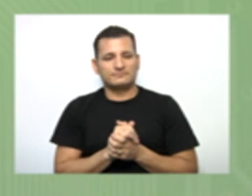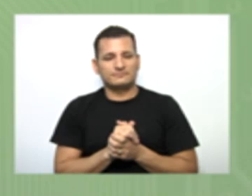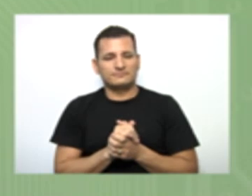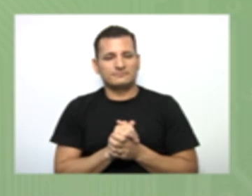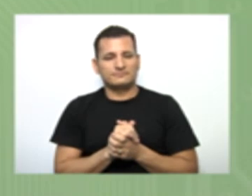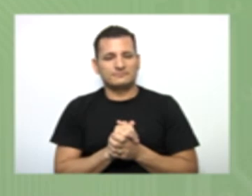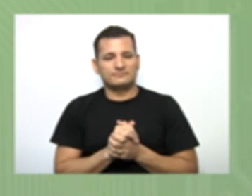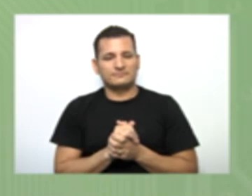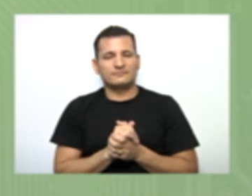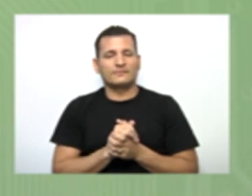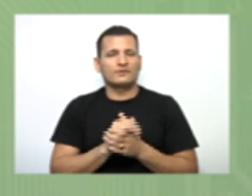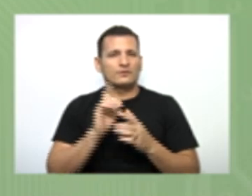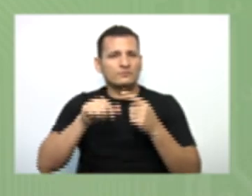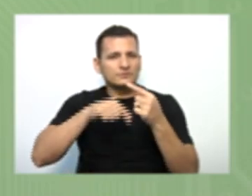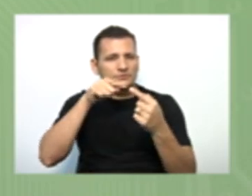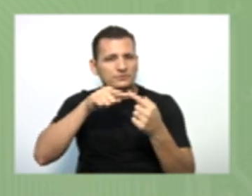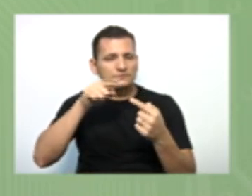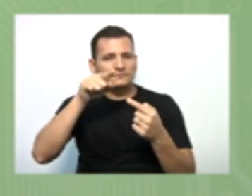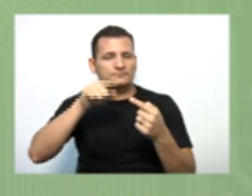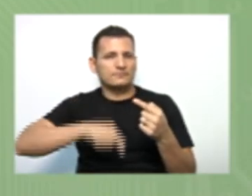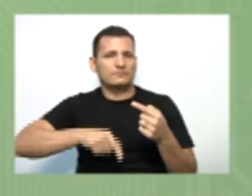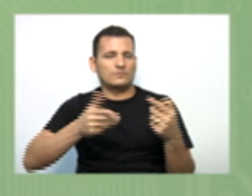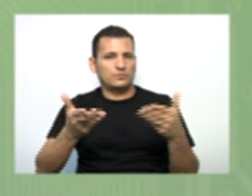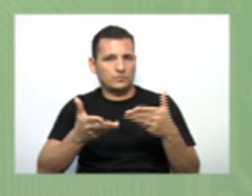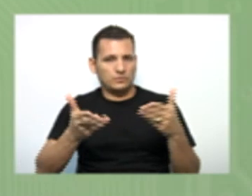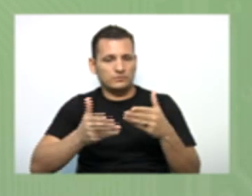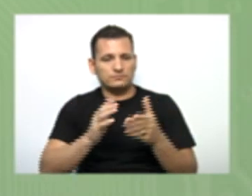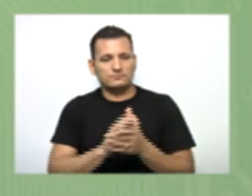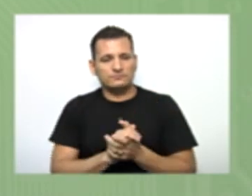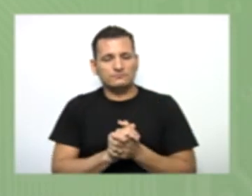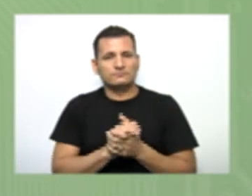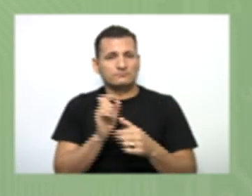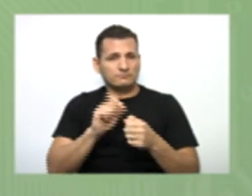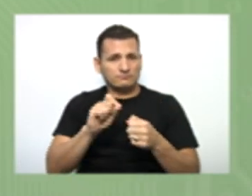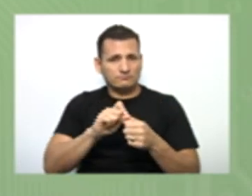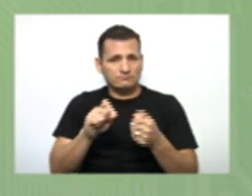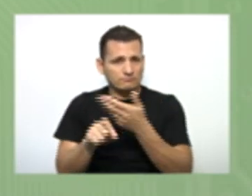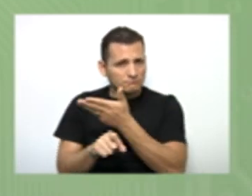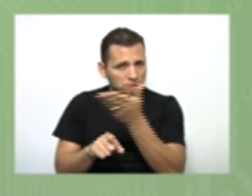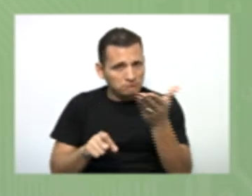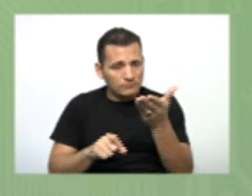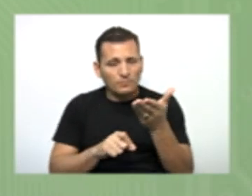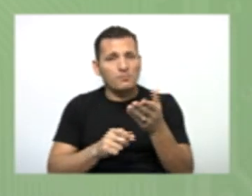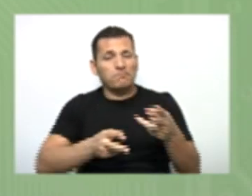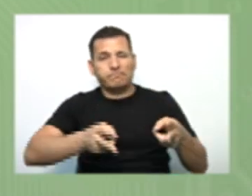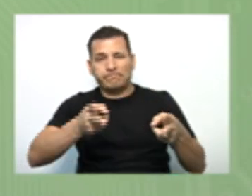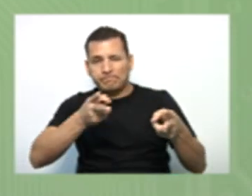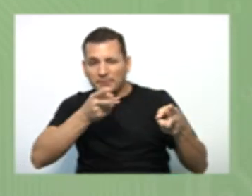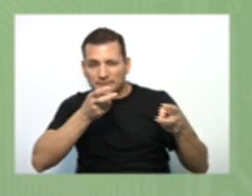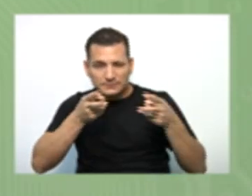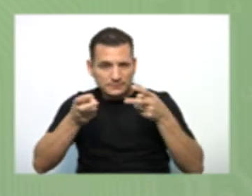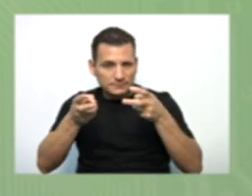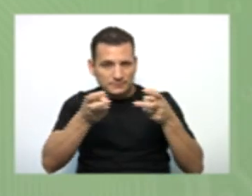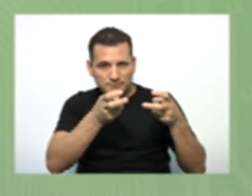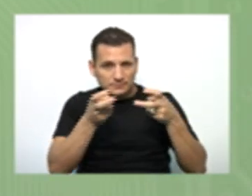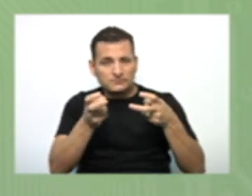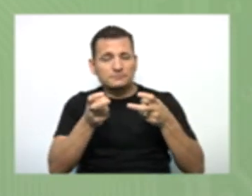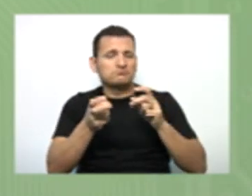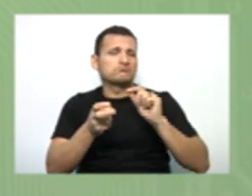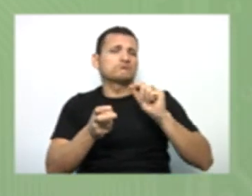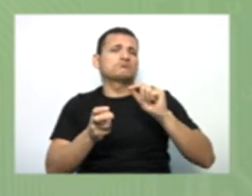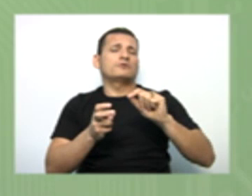Então, o objetivo principal da aula de hoje é fazer com que você consiga perceber o que uma